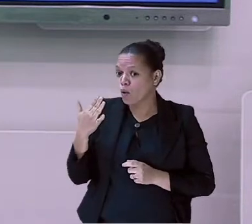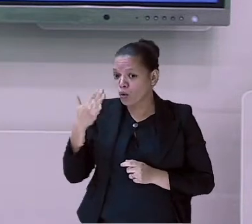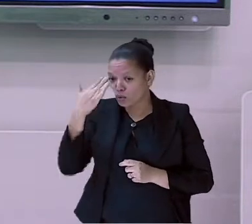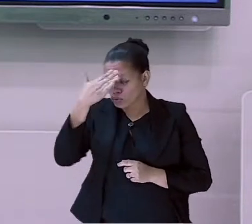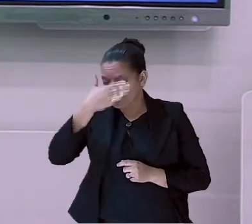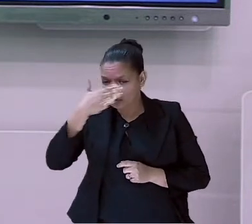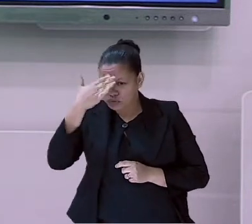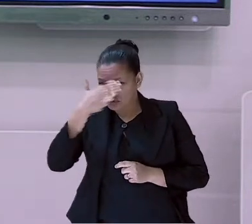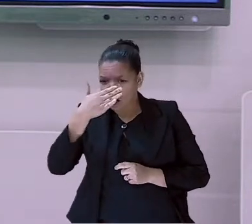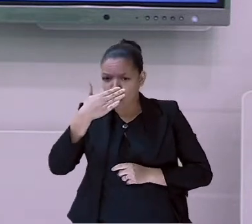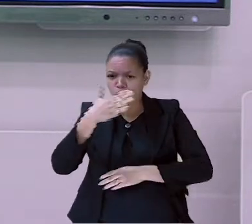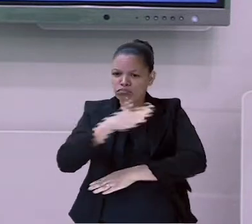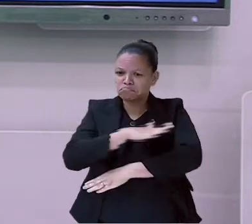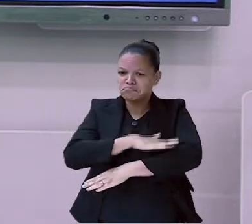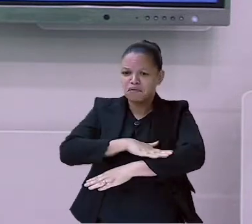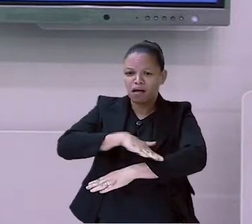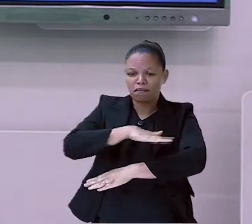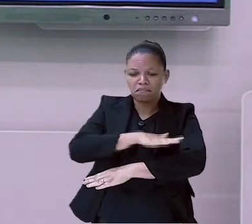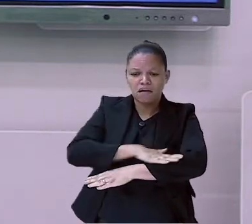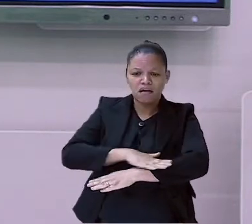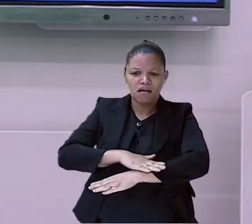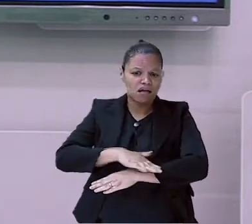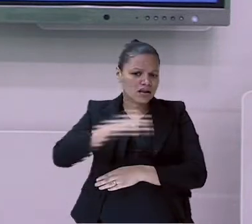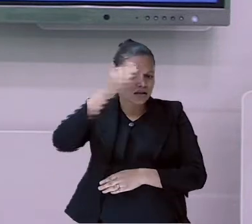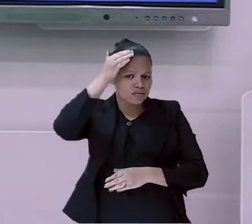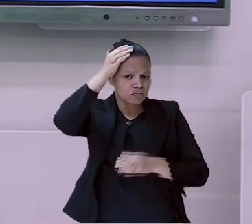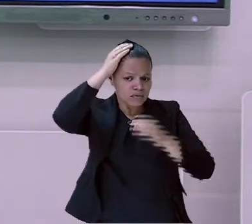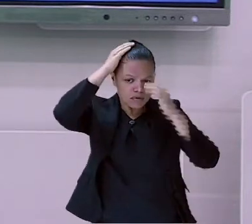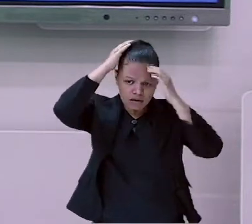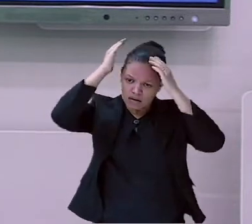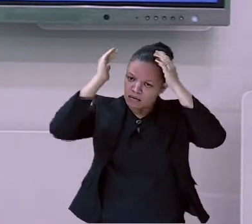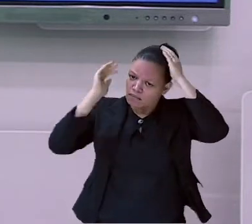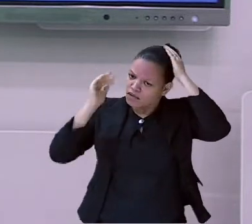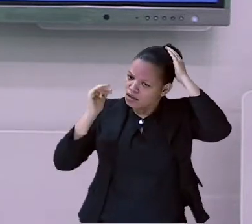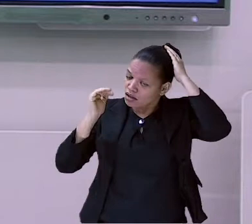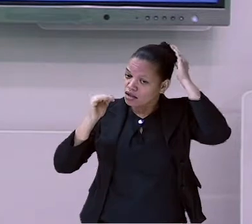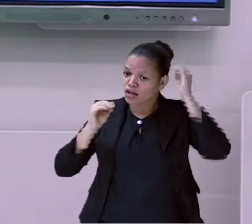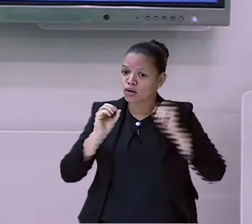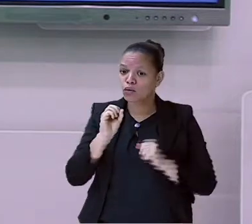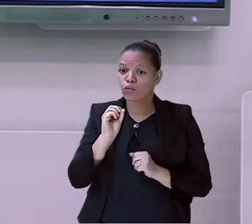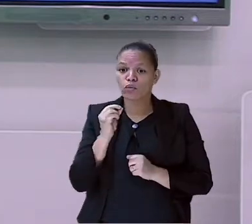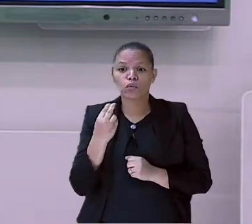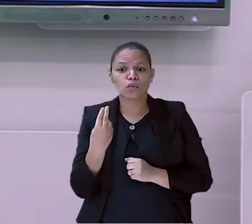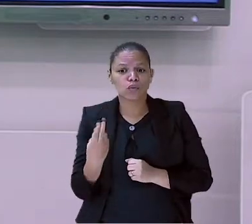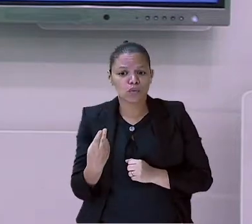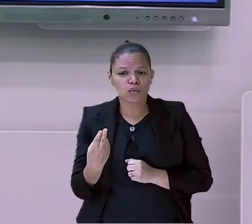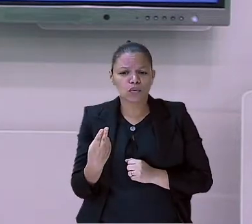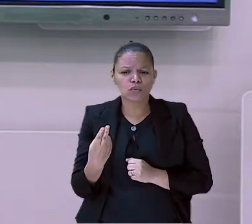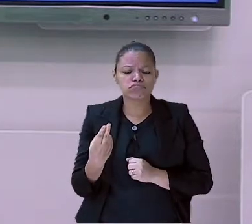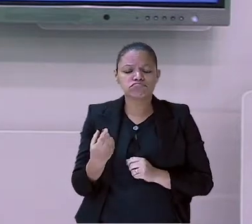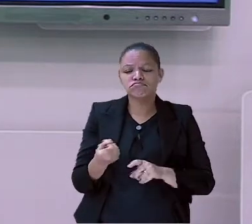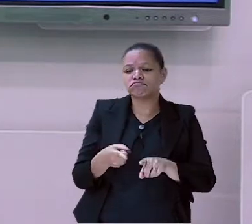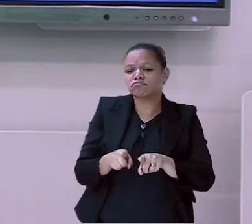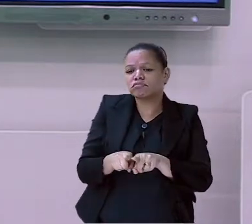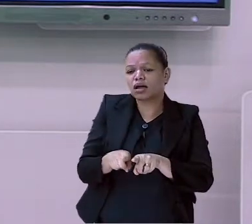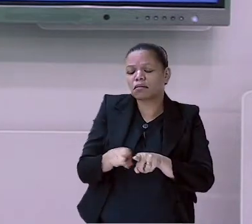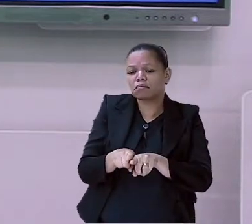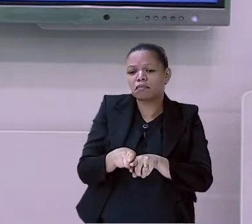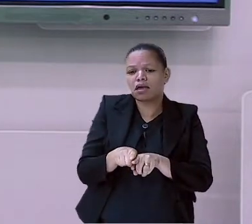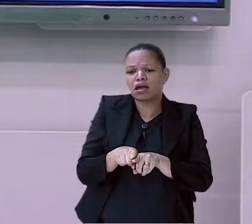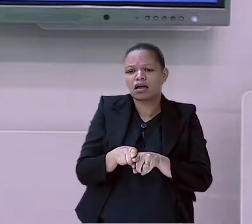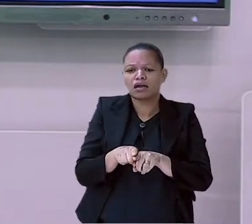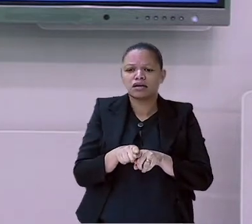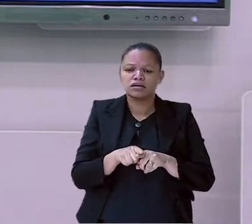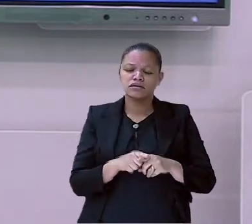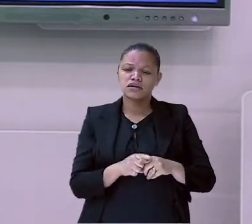da pele. Ou quando você vai, por exemplo, descrever uma quantidade de